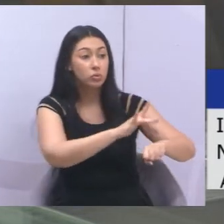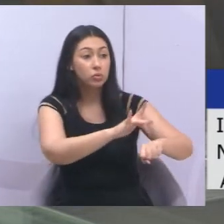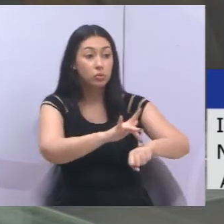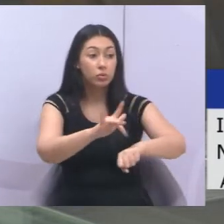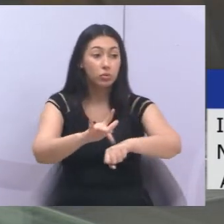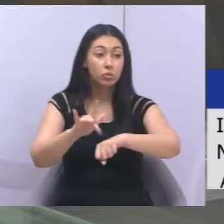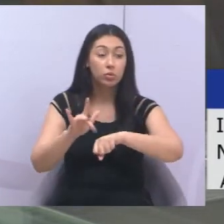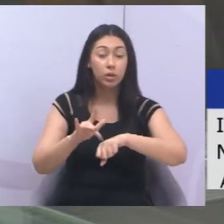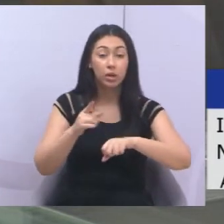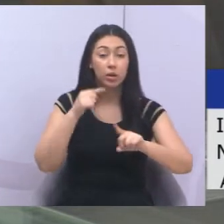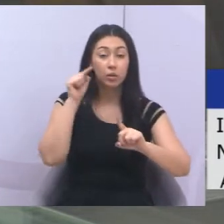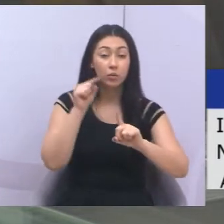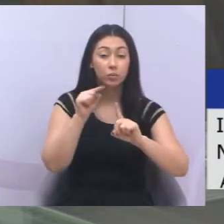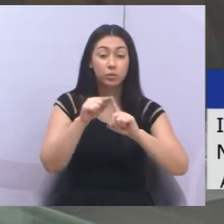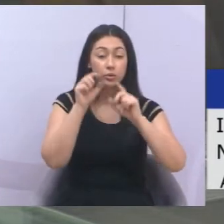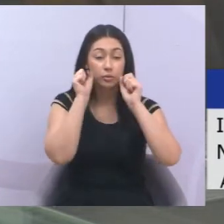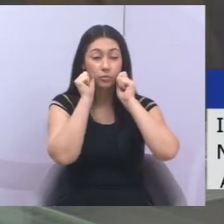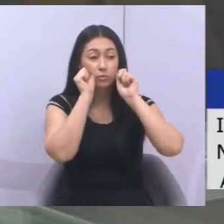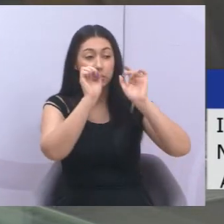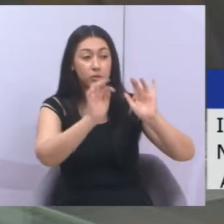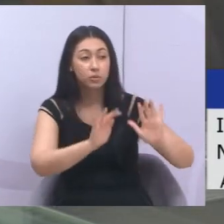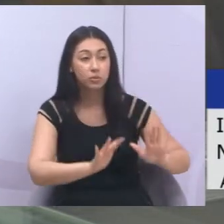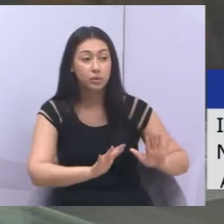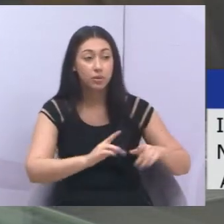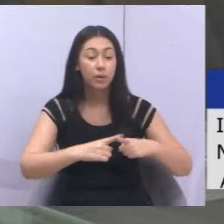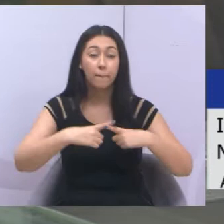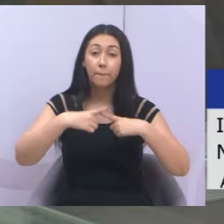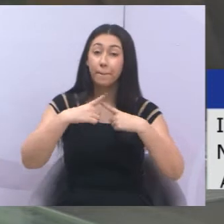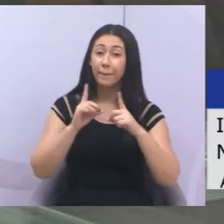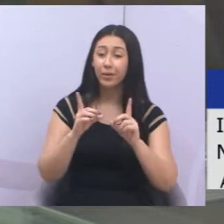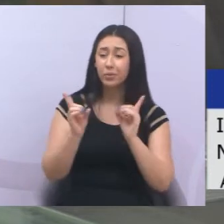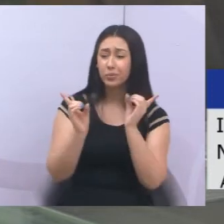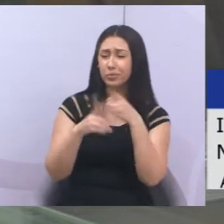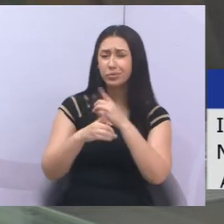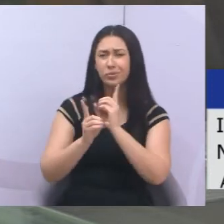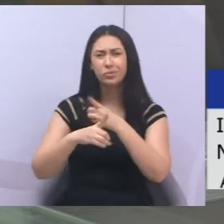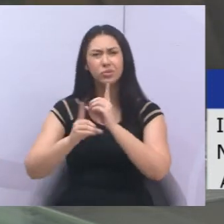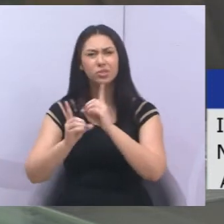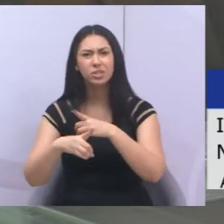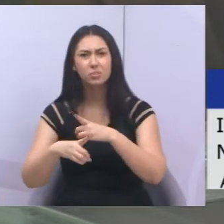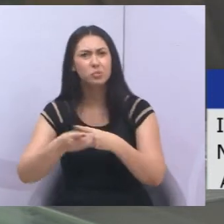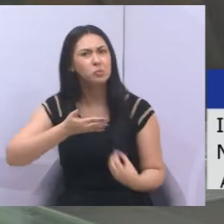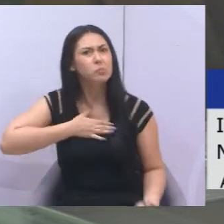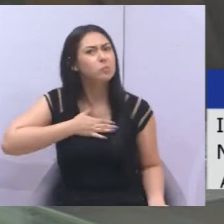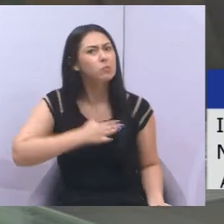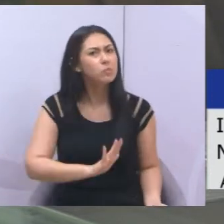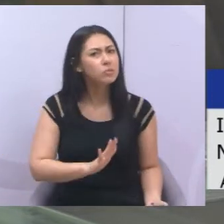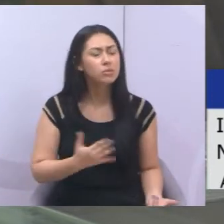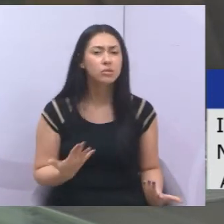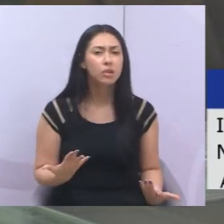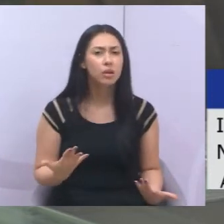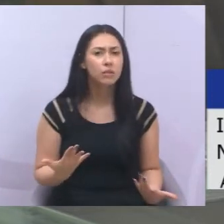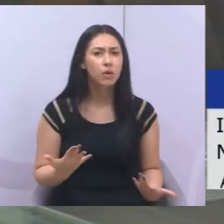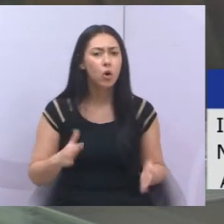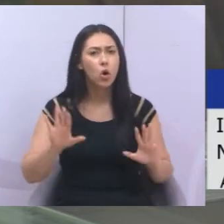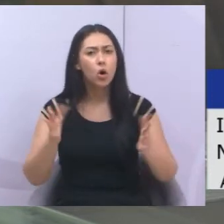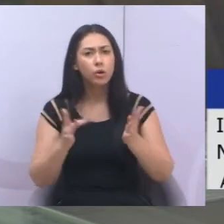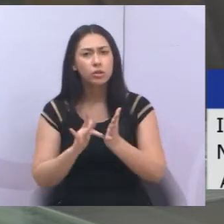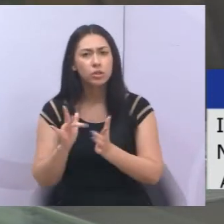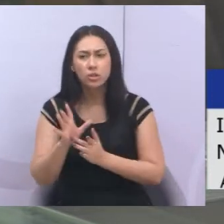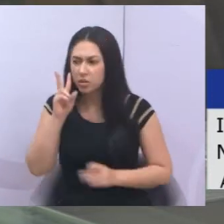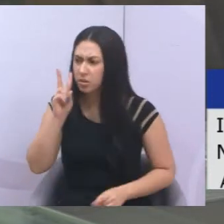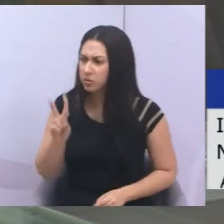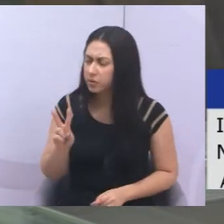de abençoá-las. Mas os discípulos os repreendiam. Quando Jesus viu